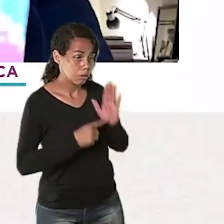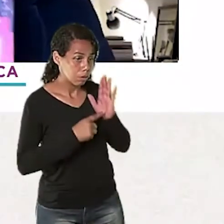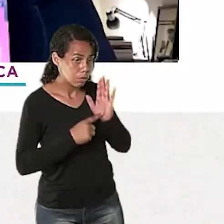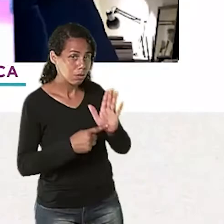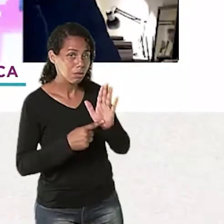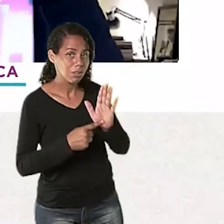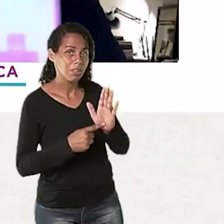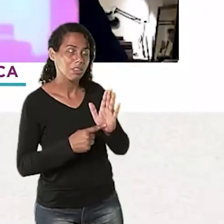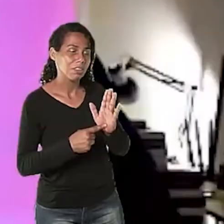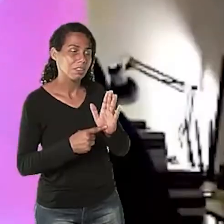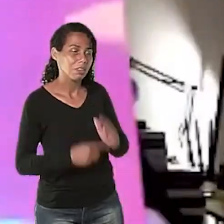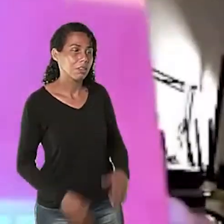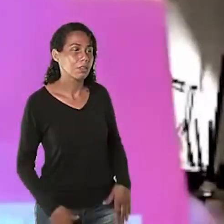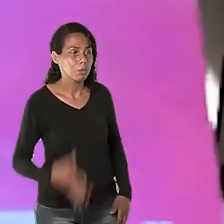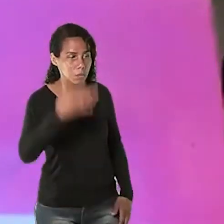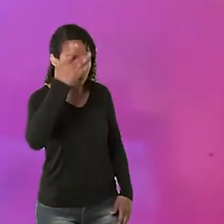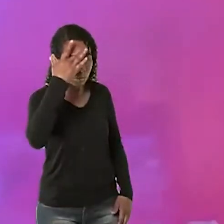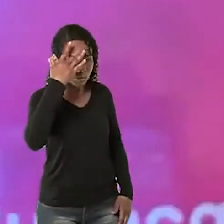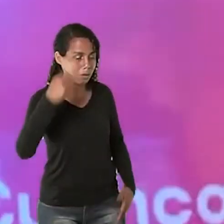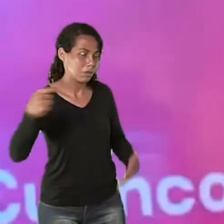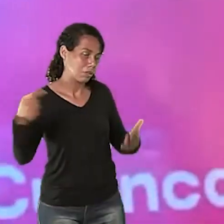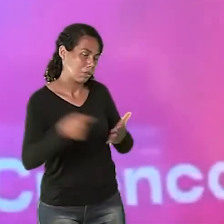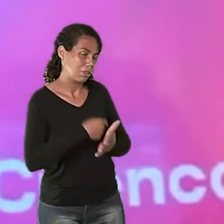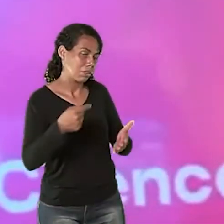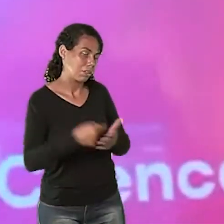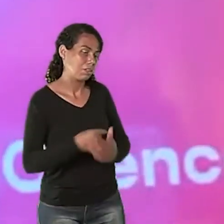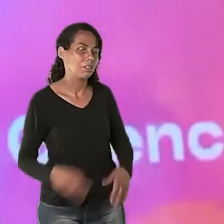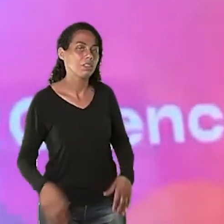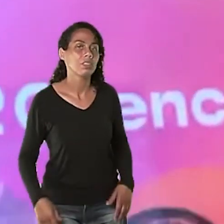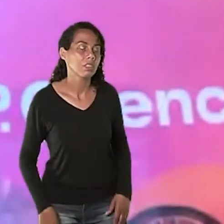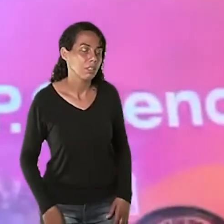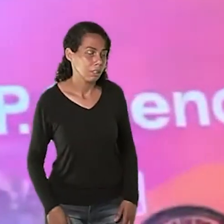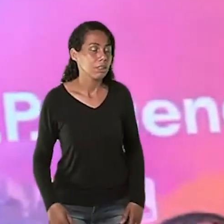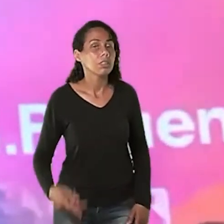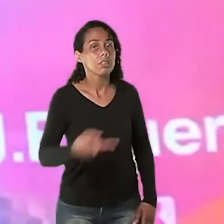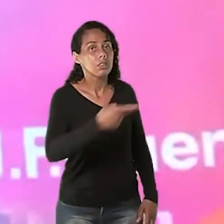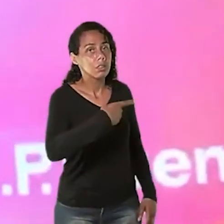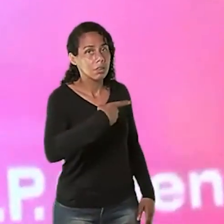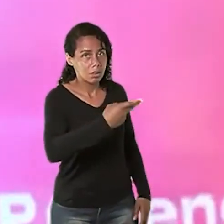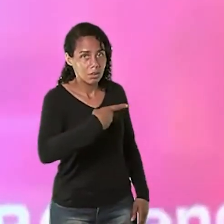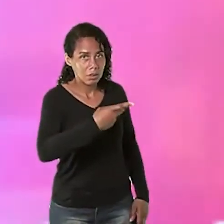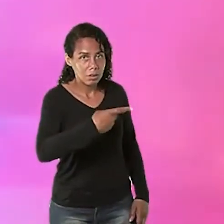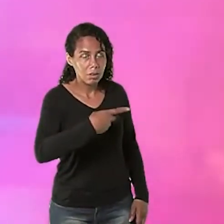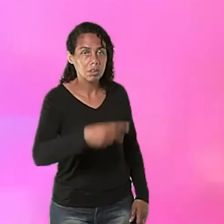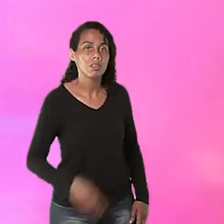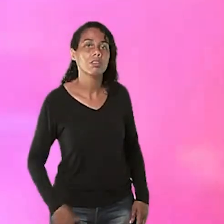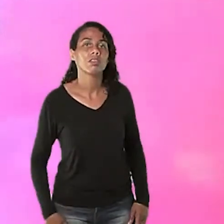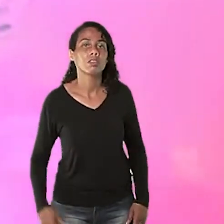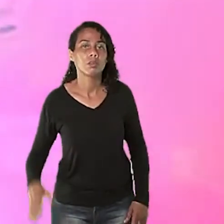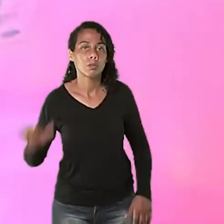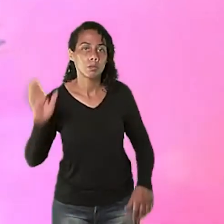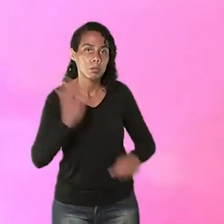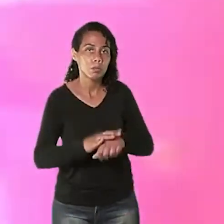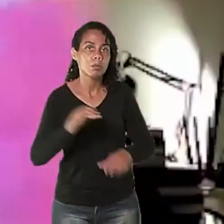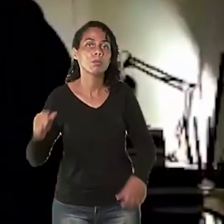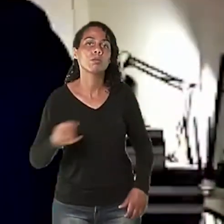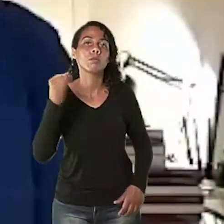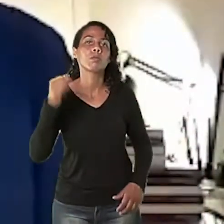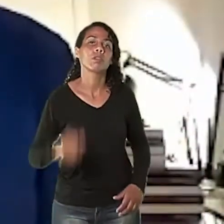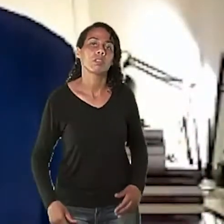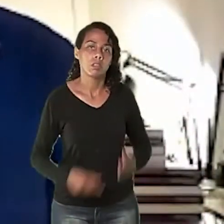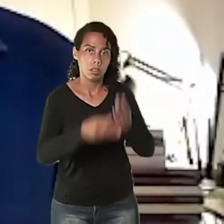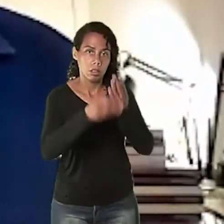Estamos aqui reunidos, eu e João Paulo Cuenca, por causa do livro dele, gente. Aí, importante